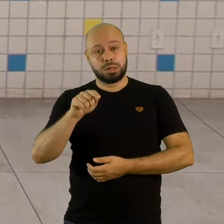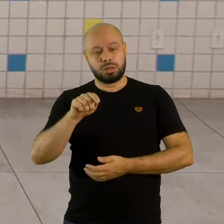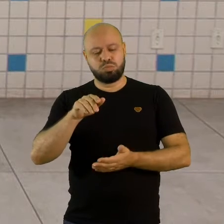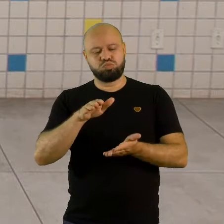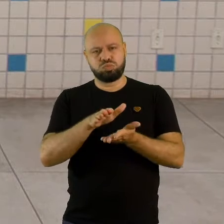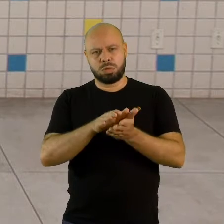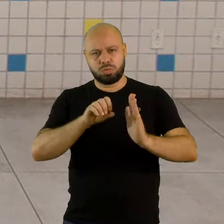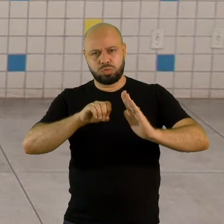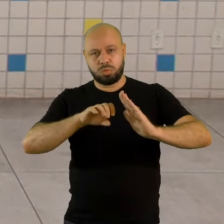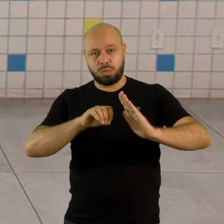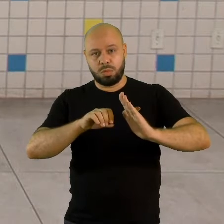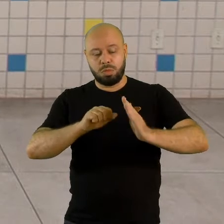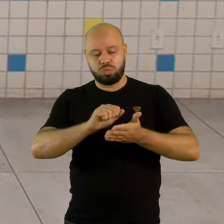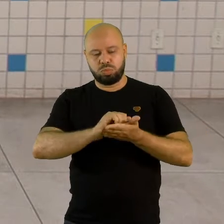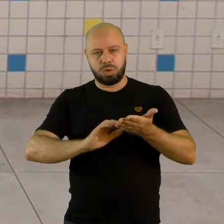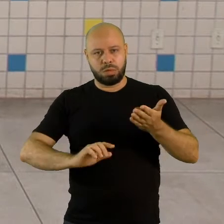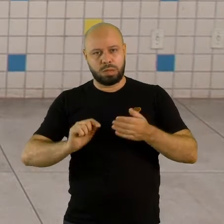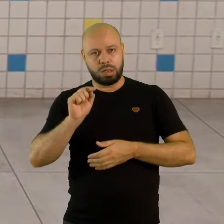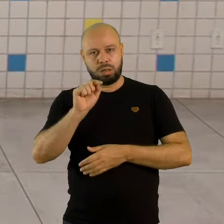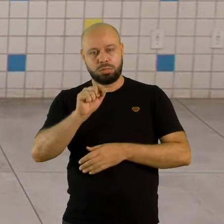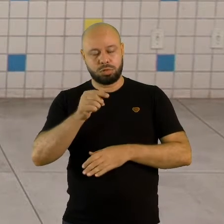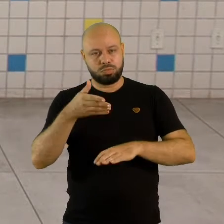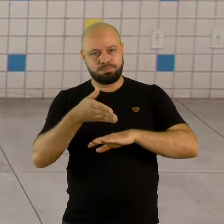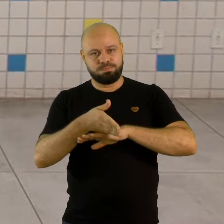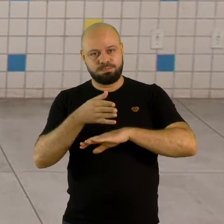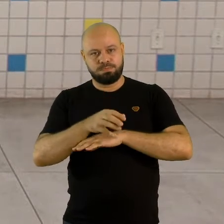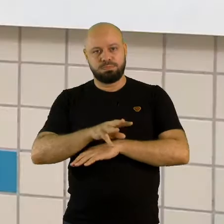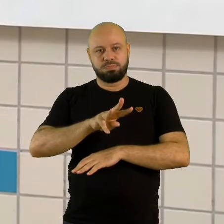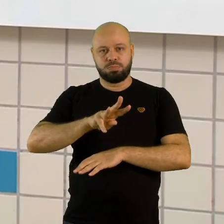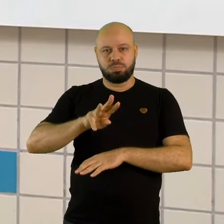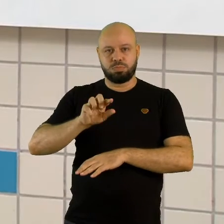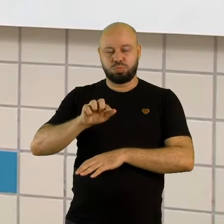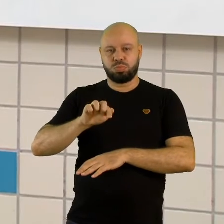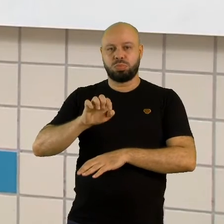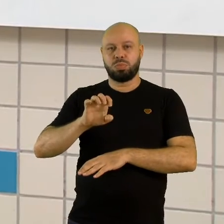nossa plataforma, onde estão as nossas atividades, no seguinte endereço: